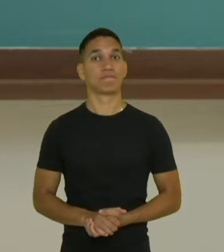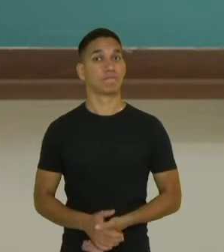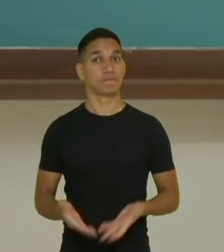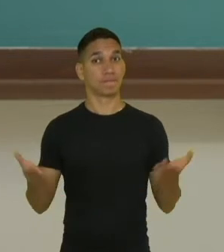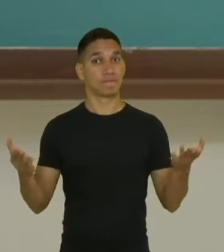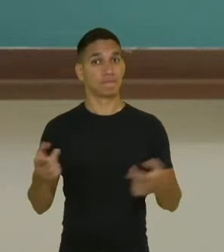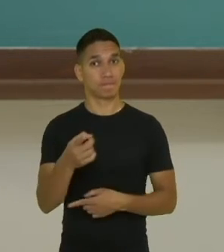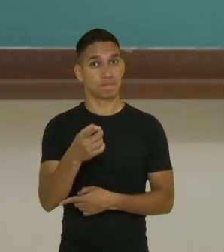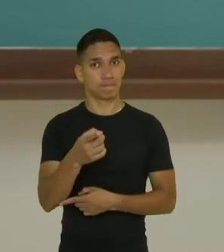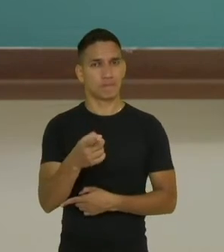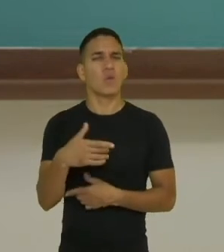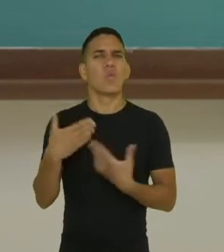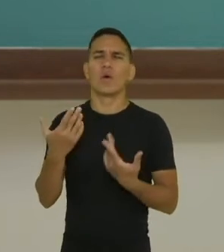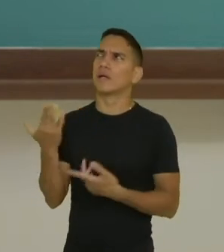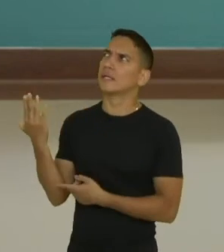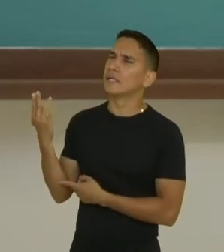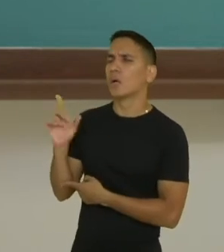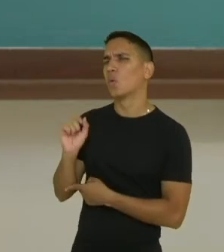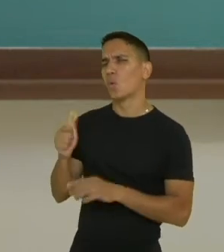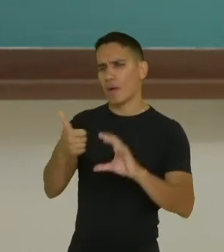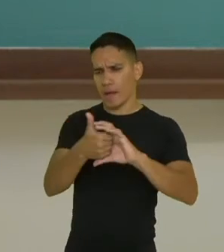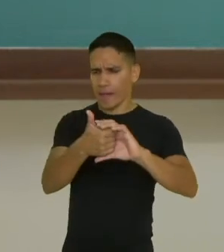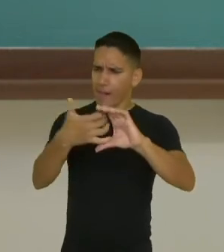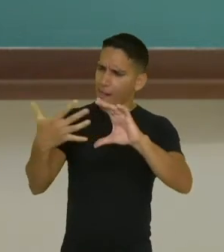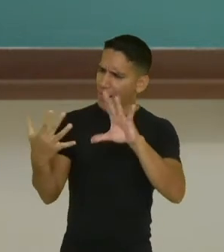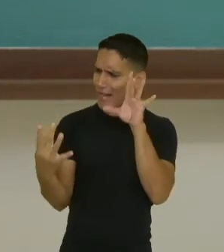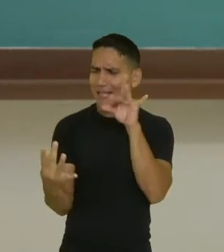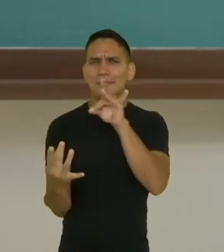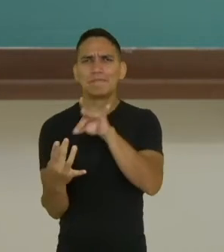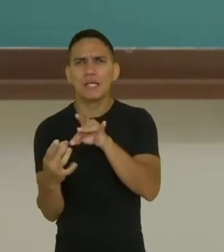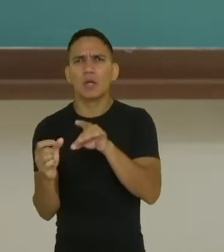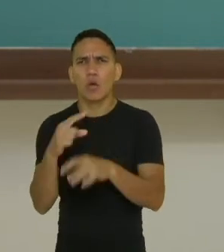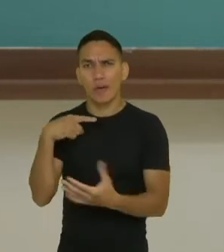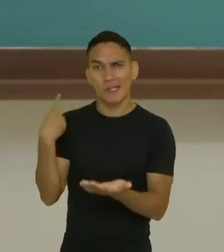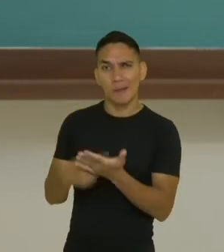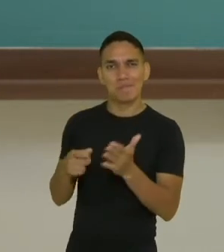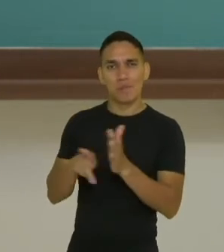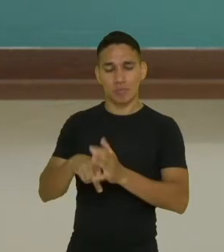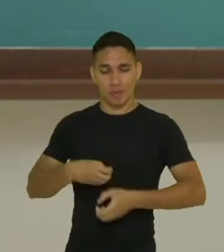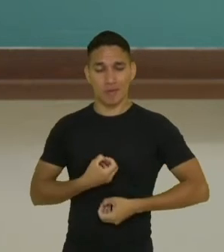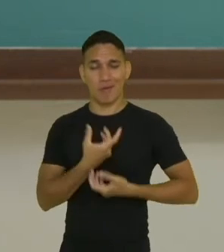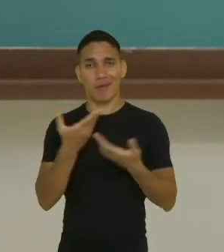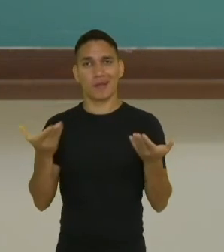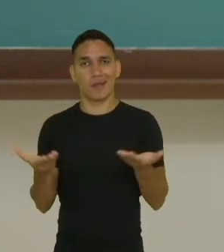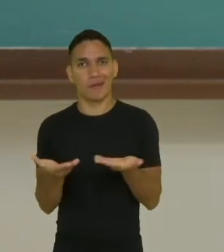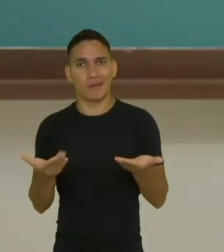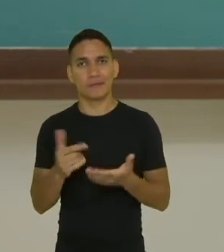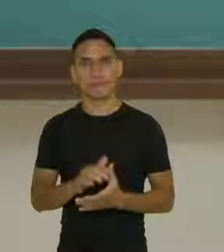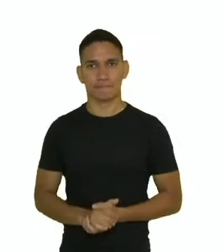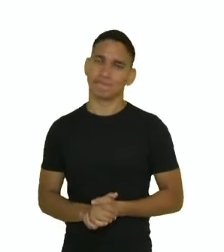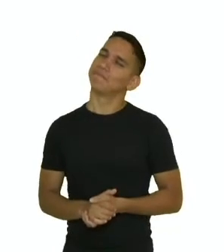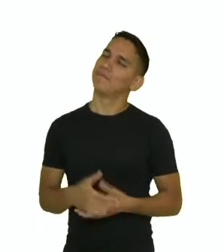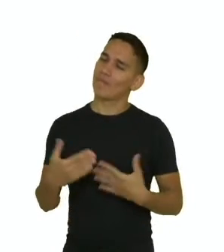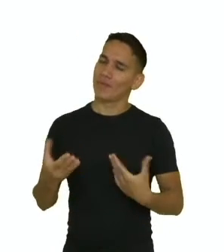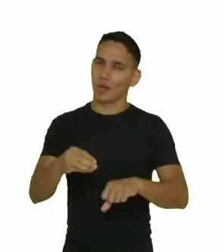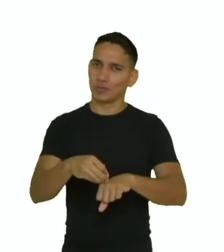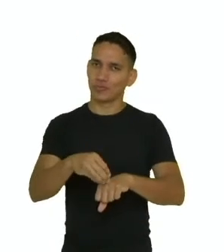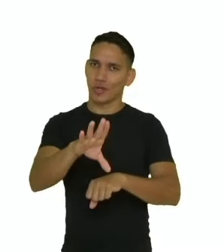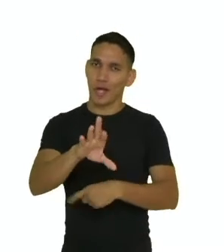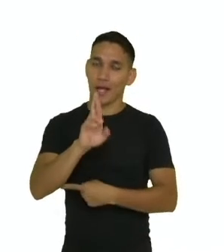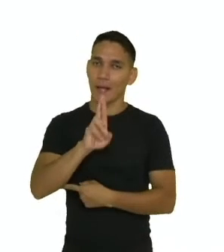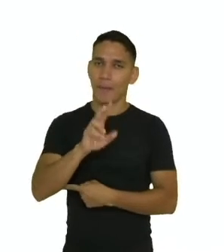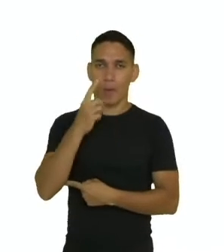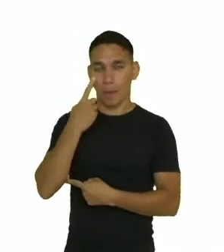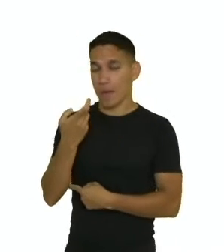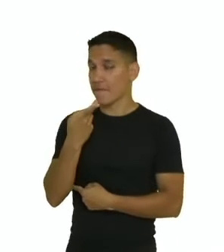E aí, galera, qual característica específica define a poesia moderna? Como sugestão de